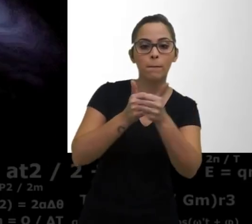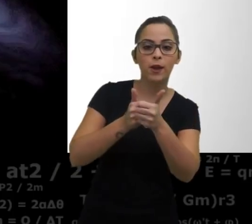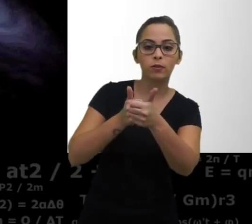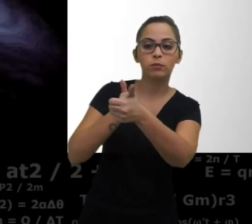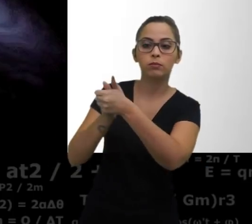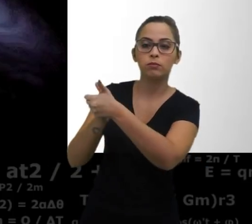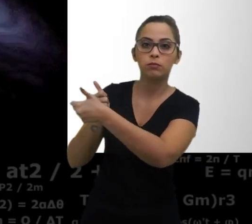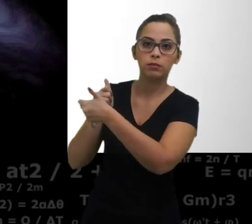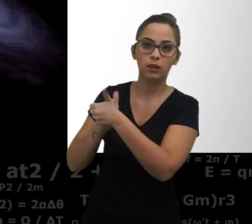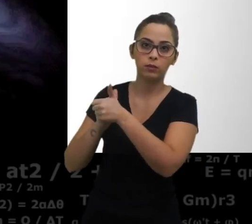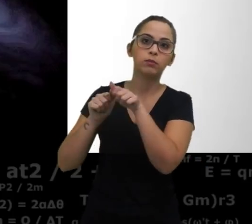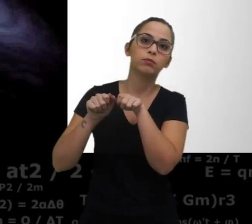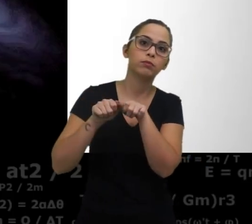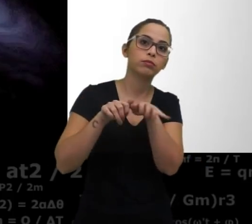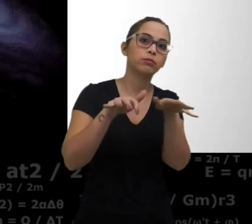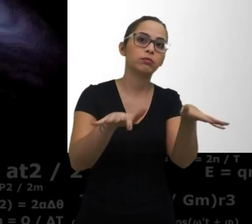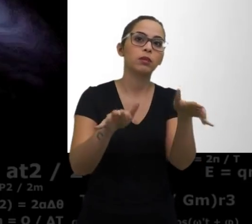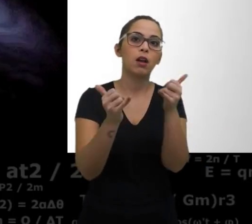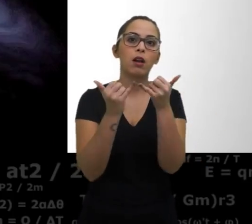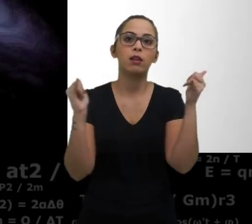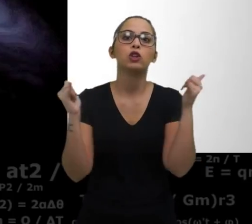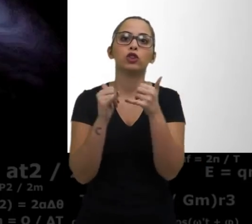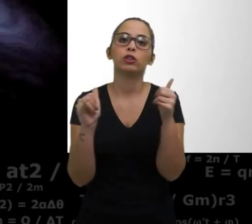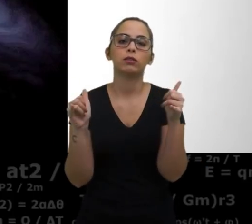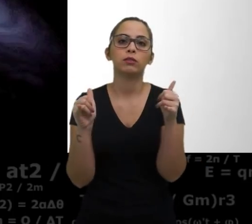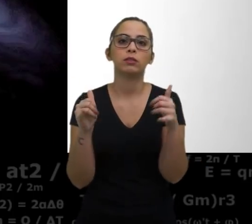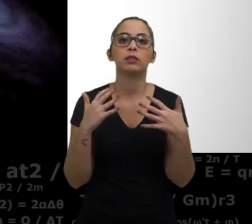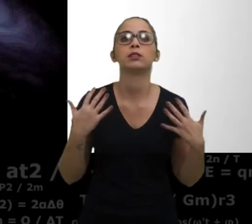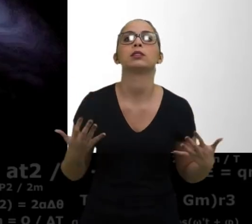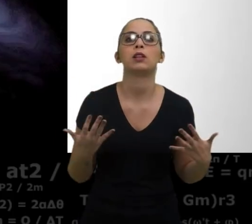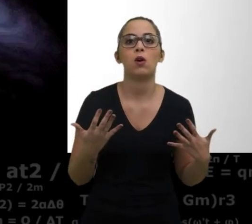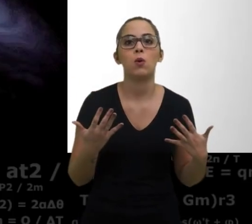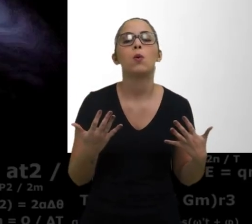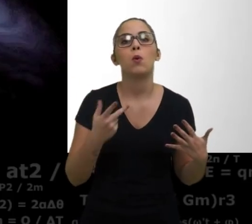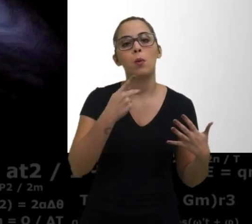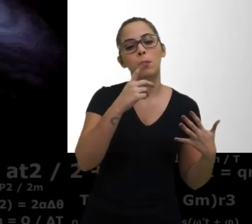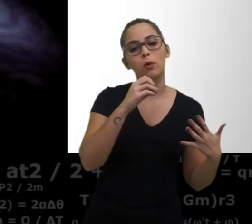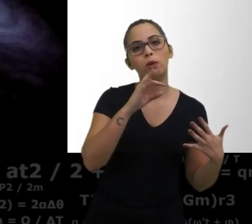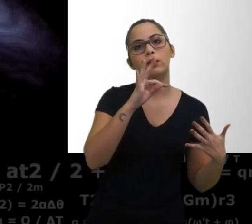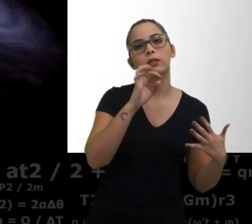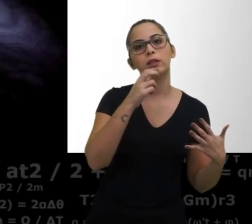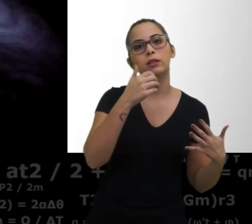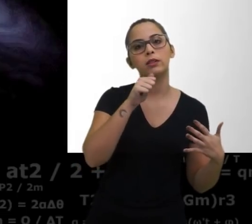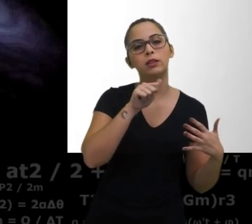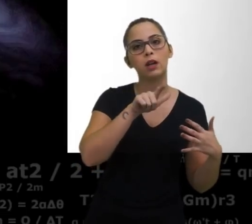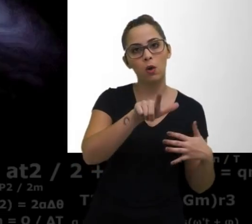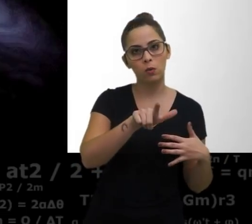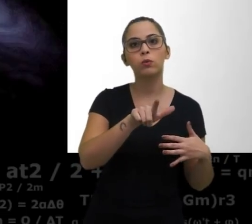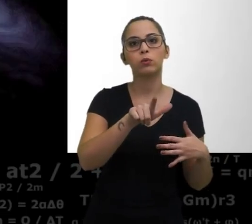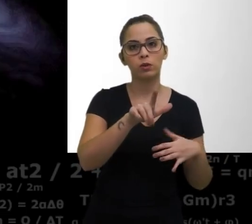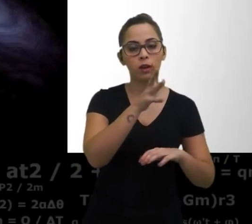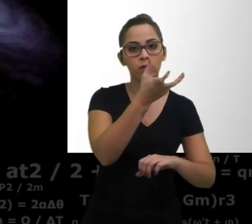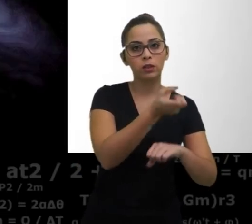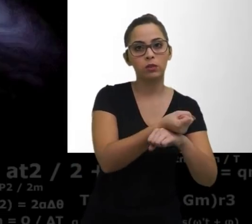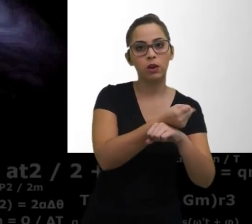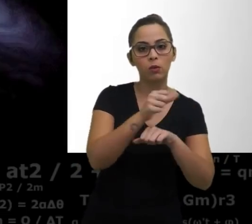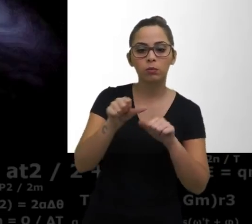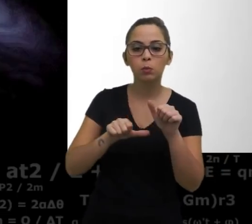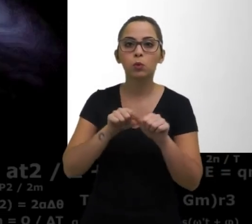acreção, a energia gravitacional liberada faz o disco brilhar e emitir esses jatos aqui. Qual é a